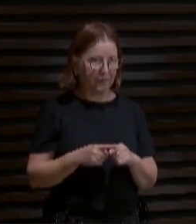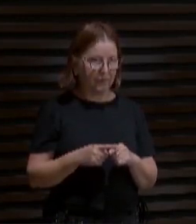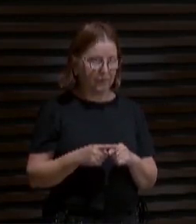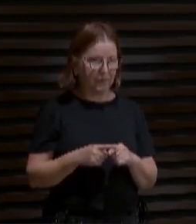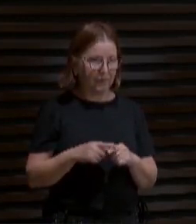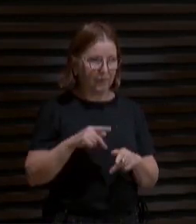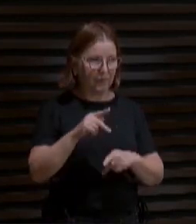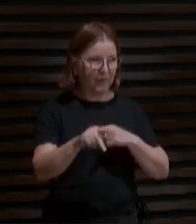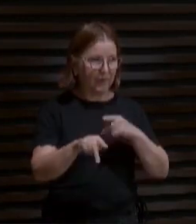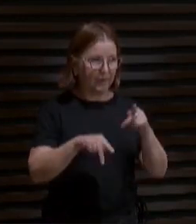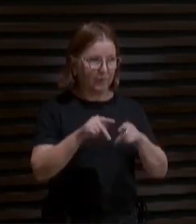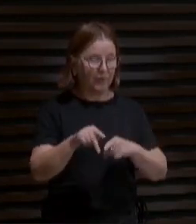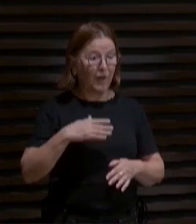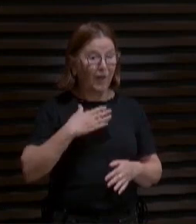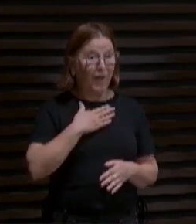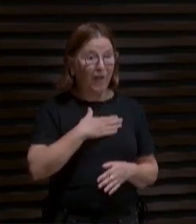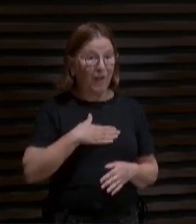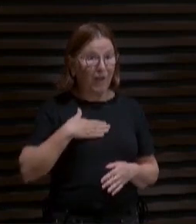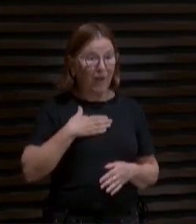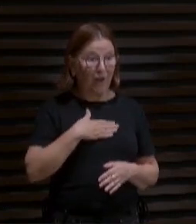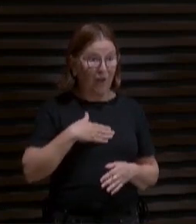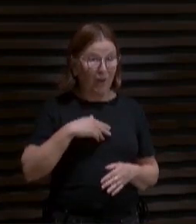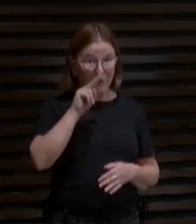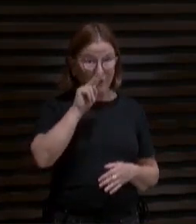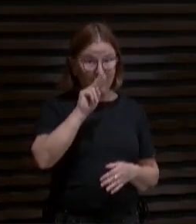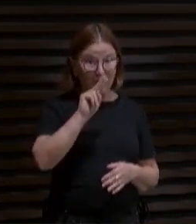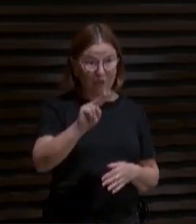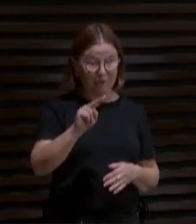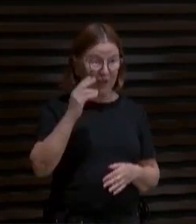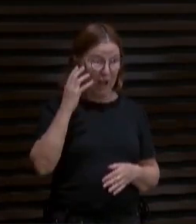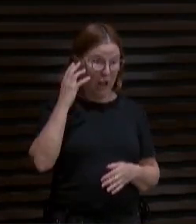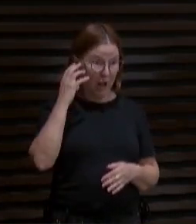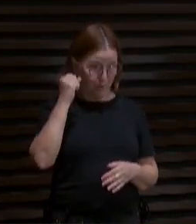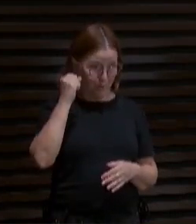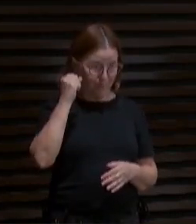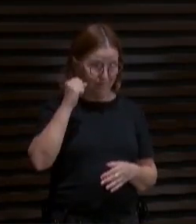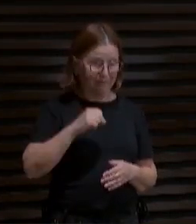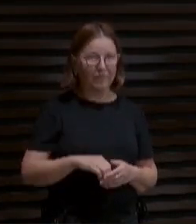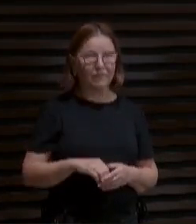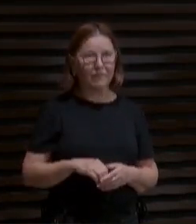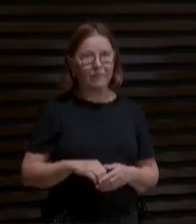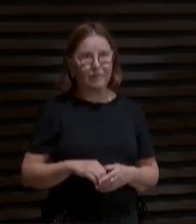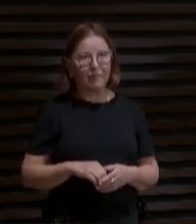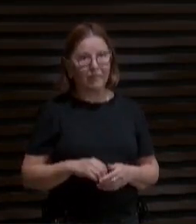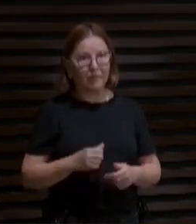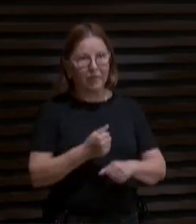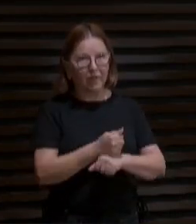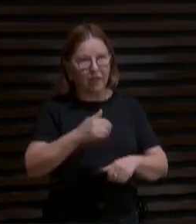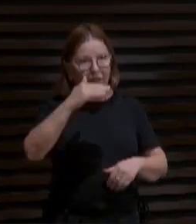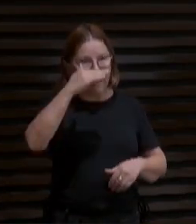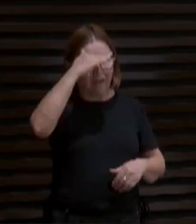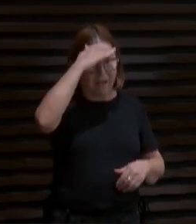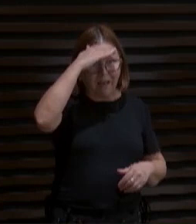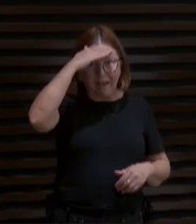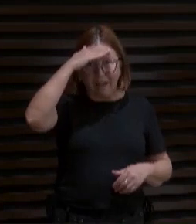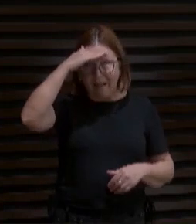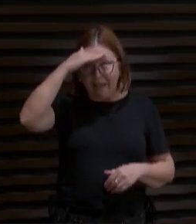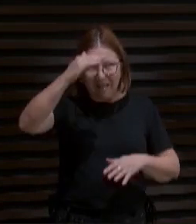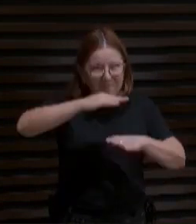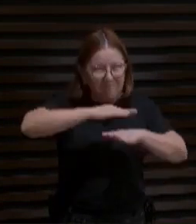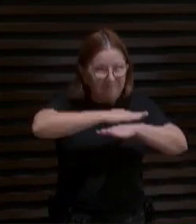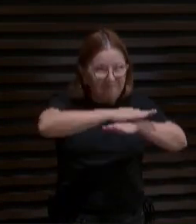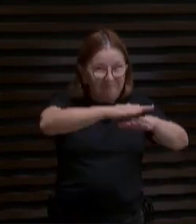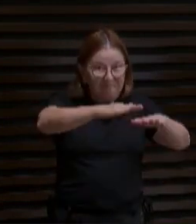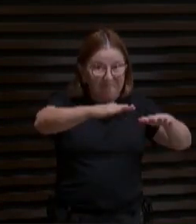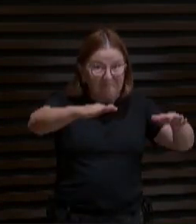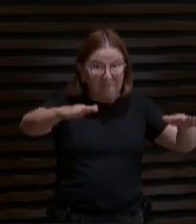ver aquilo que eles têm vantagem. Ele olhou as campinas do